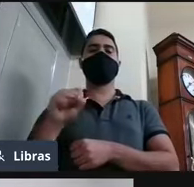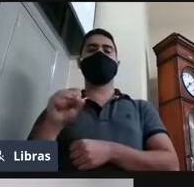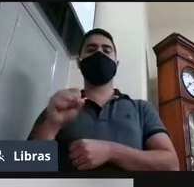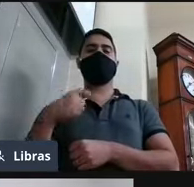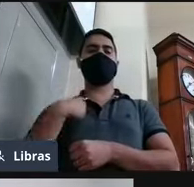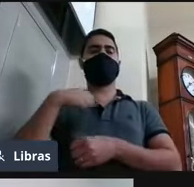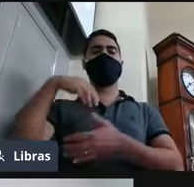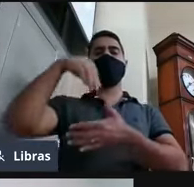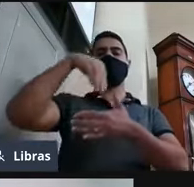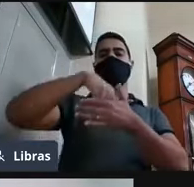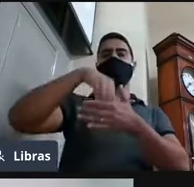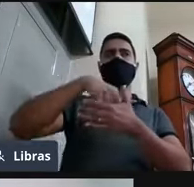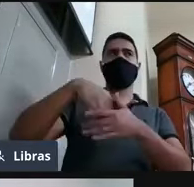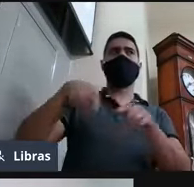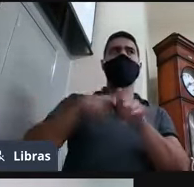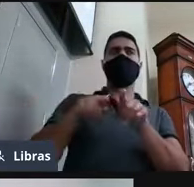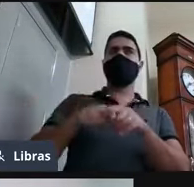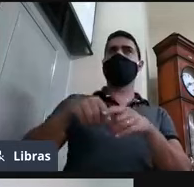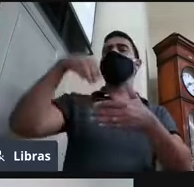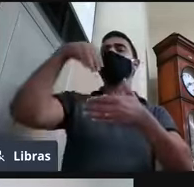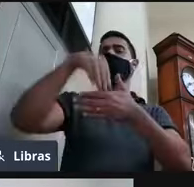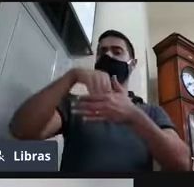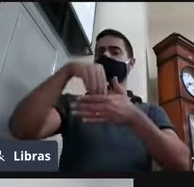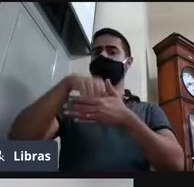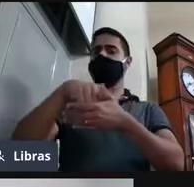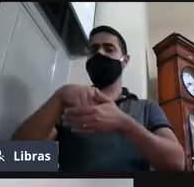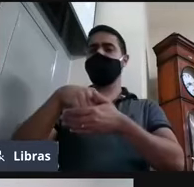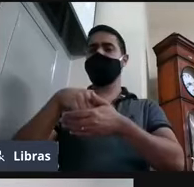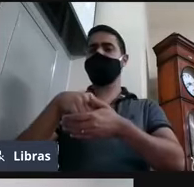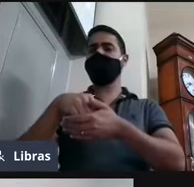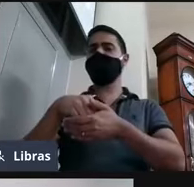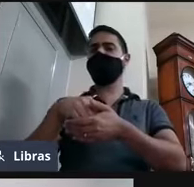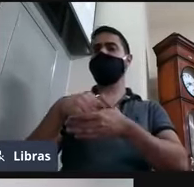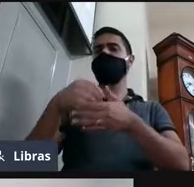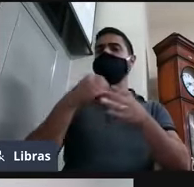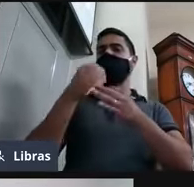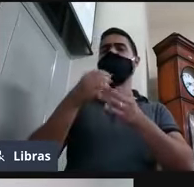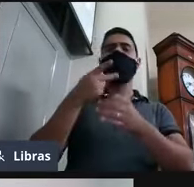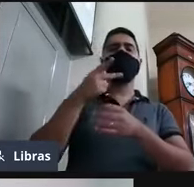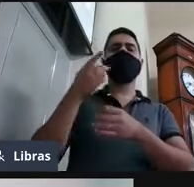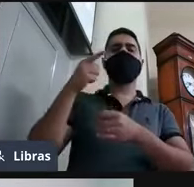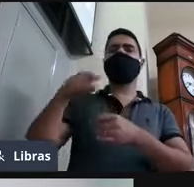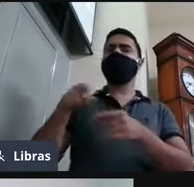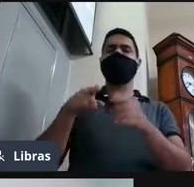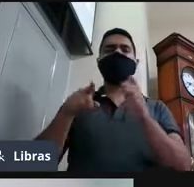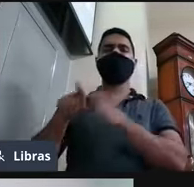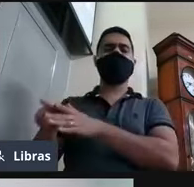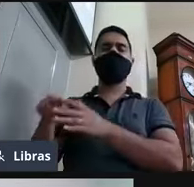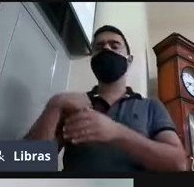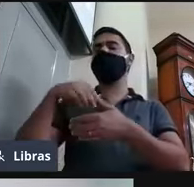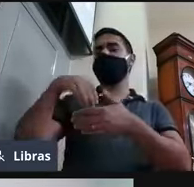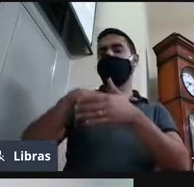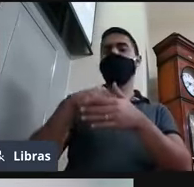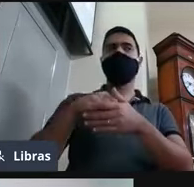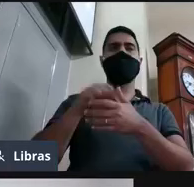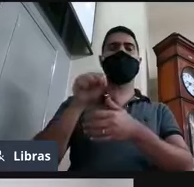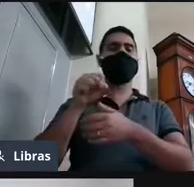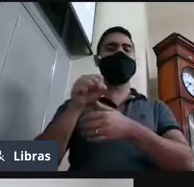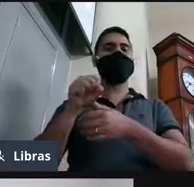eu votei e disse que votava favoravelmente, mesmo o parecer técnico sendo contrário, eu votava favoravelmente